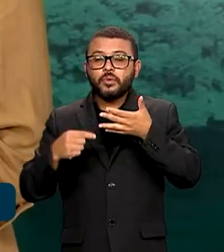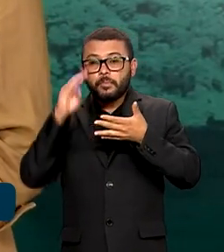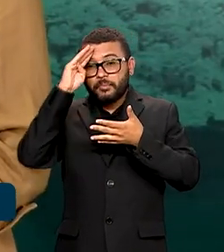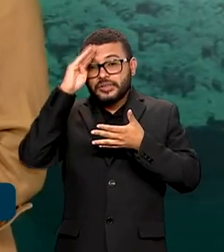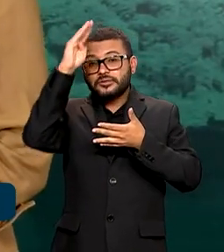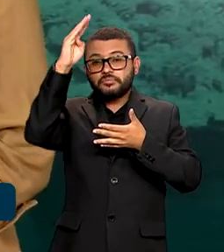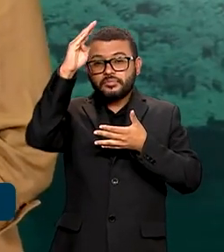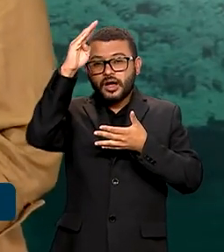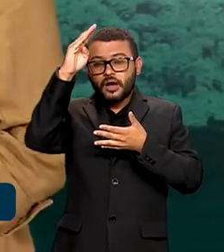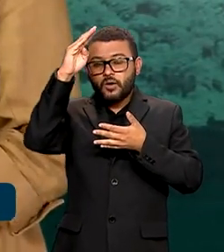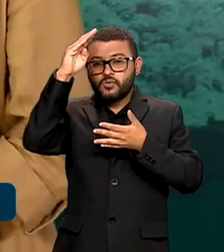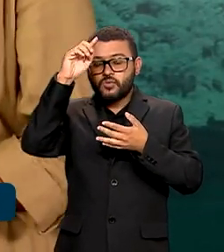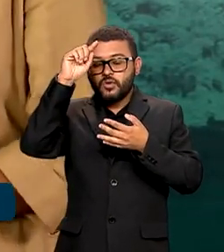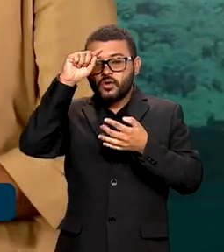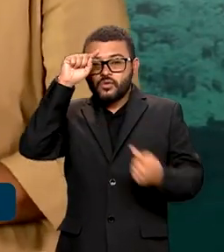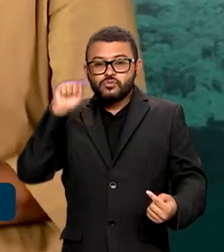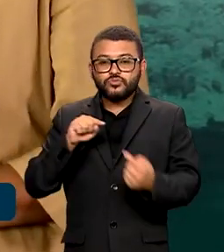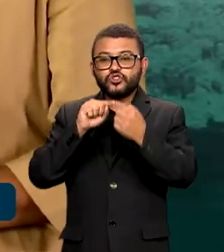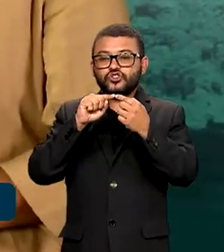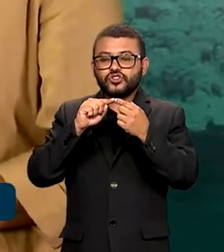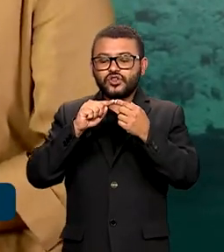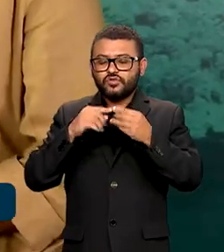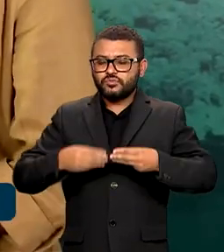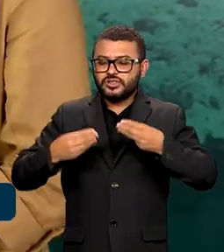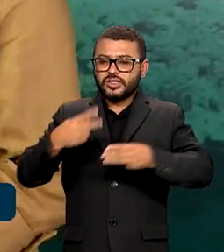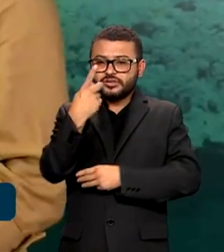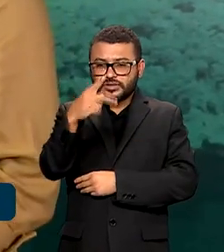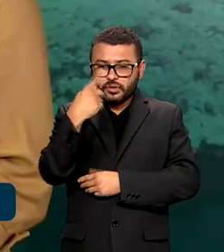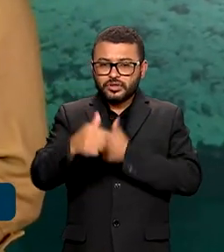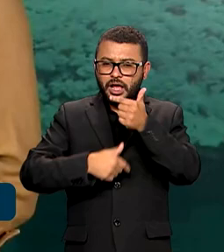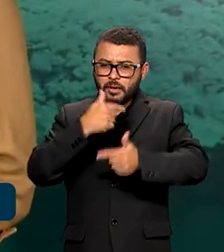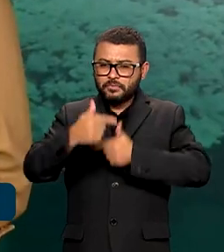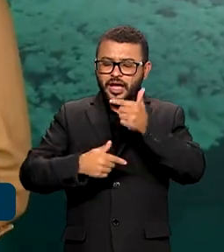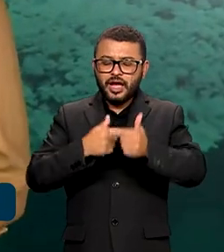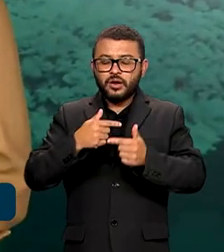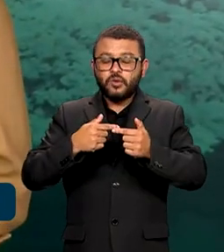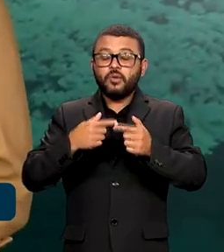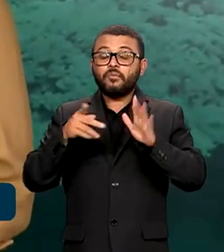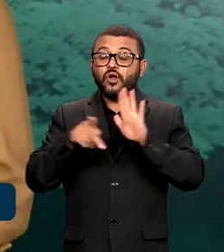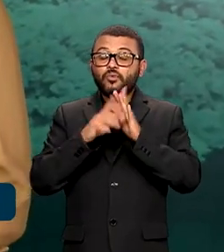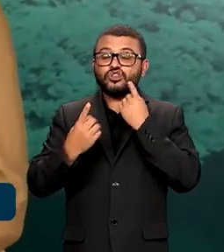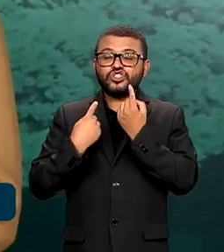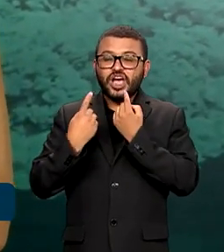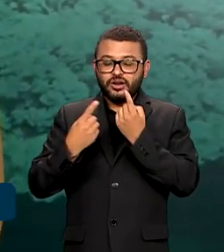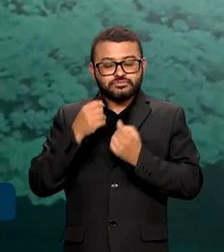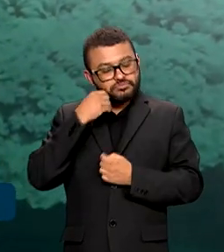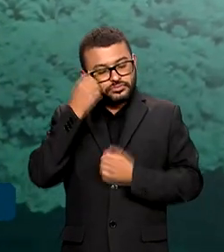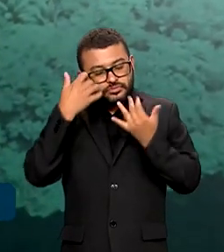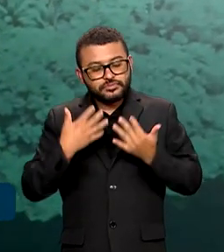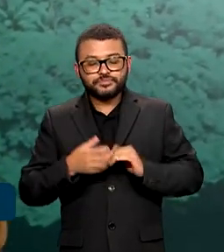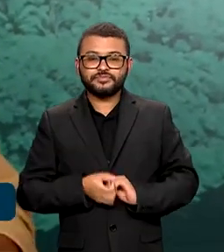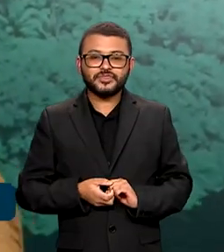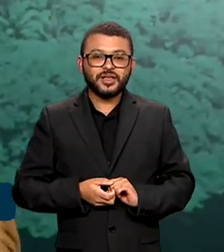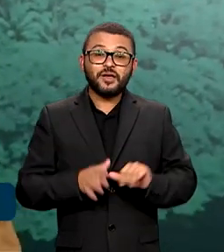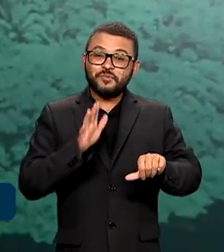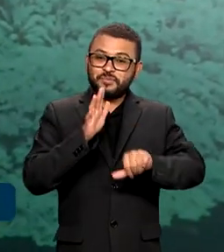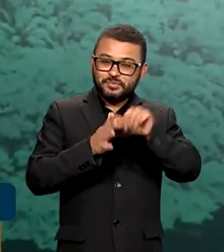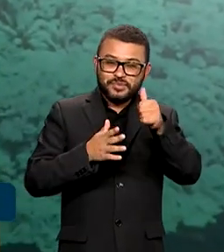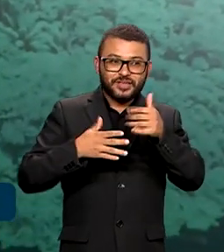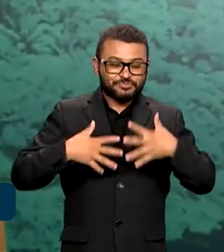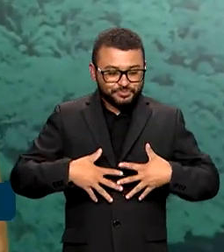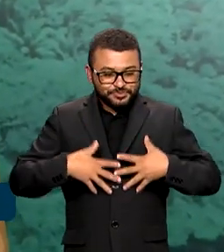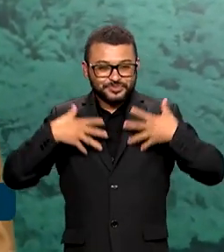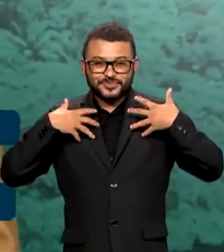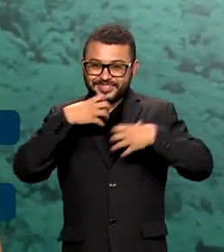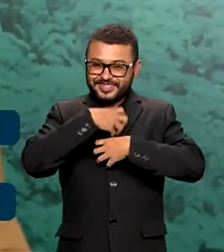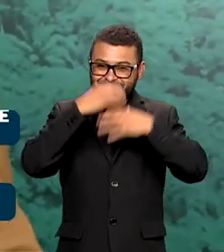principais propostas, né, as discussões que o Ministério da Senhora trouxe aqui para os Diálogos Amazônicos e também para a Cúpula. Claro. Primeiro, é uma honra estar aqui com